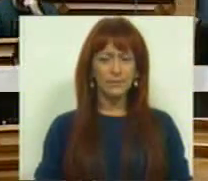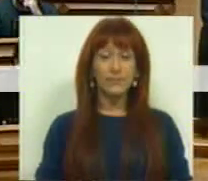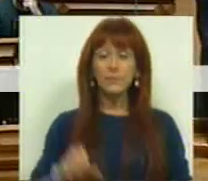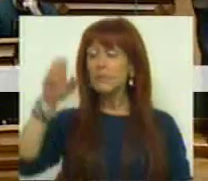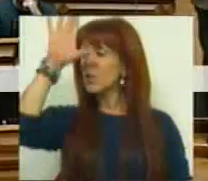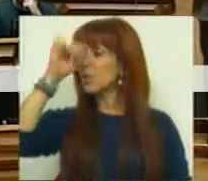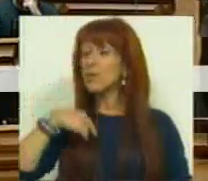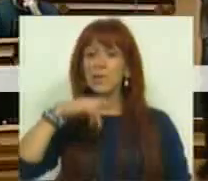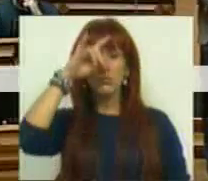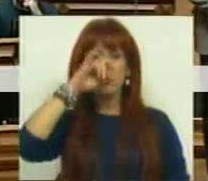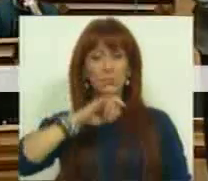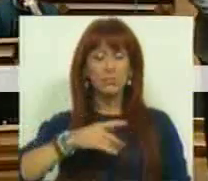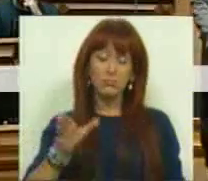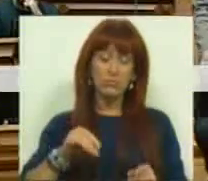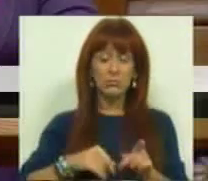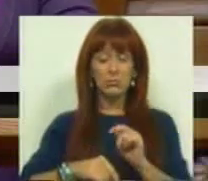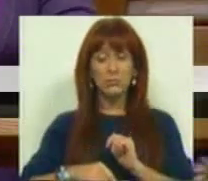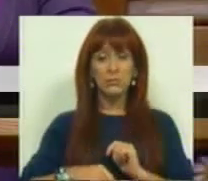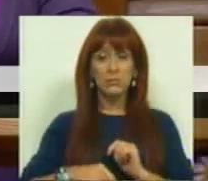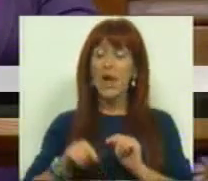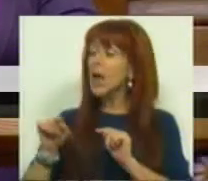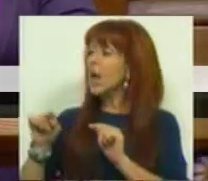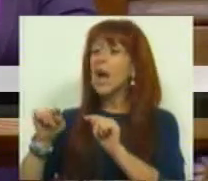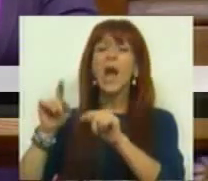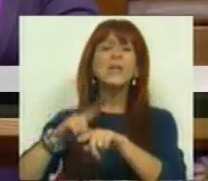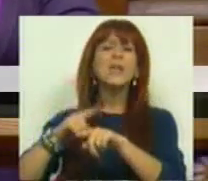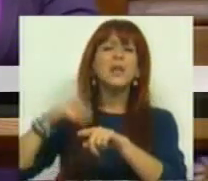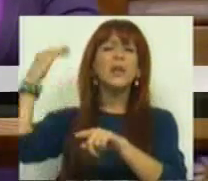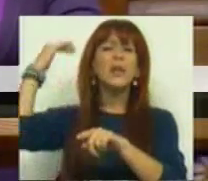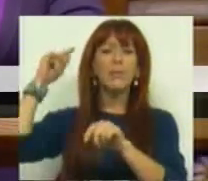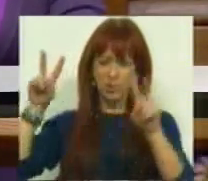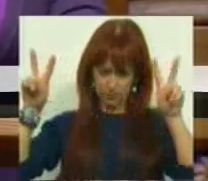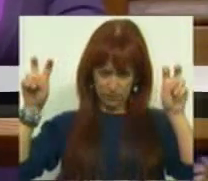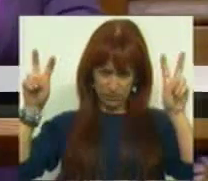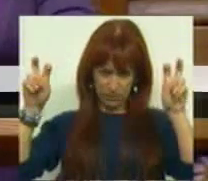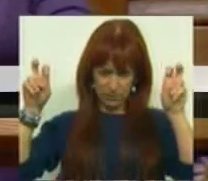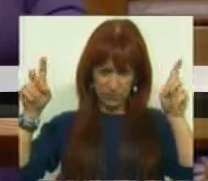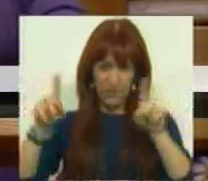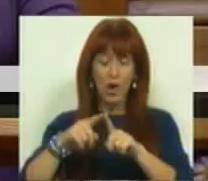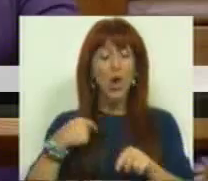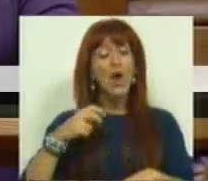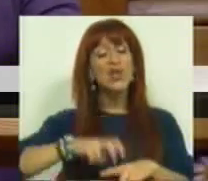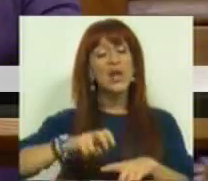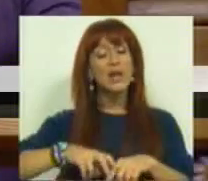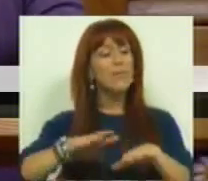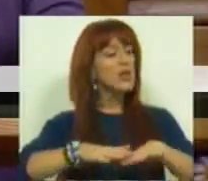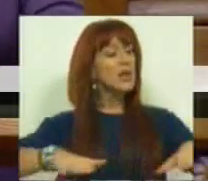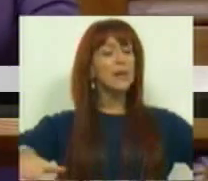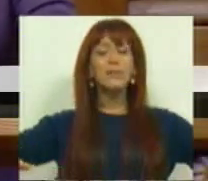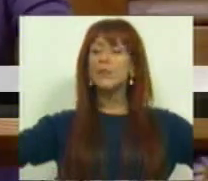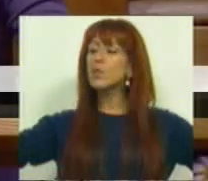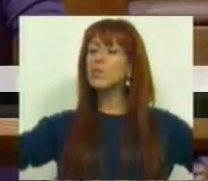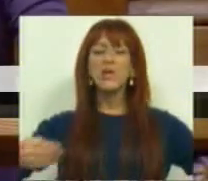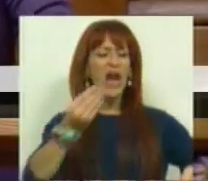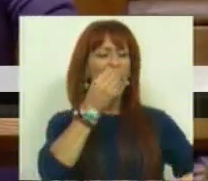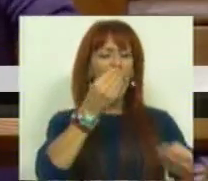E o Primeiro-Ministro invocou ainda esses tempos, e cito, em que nos sentámos em mesas em